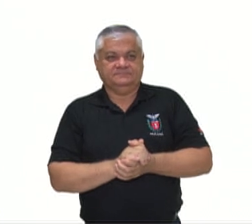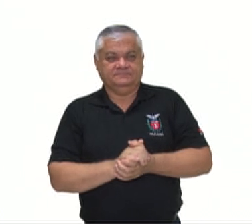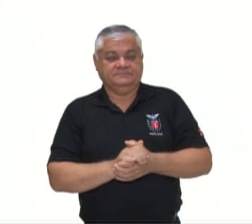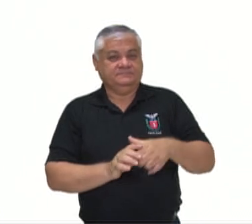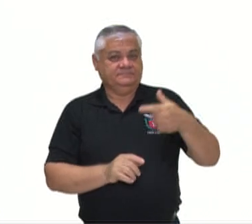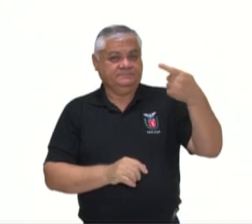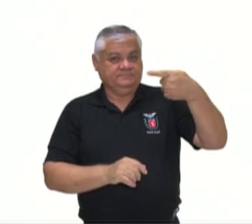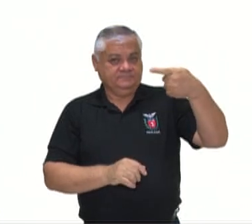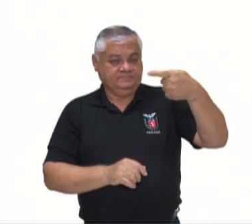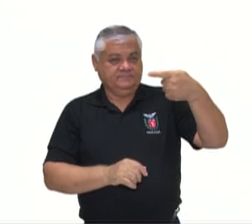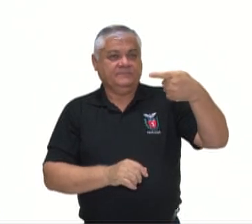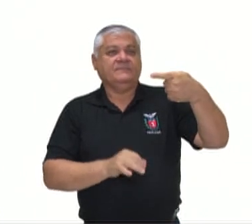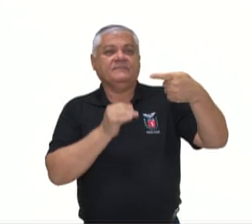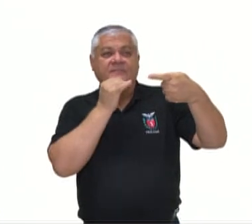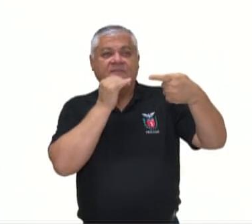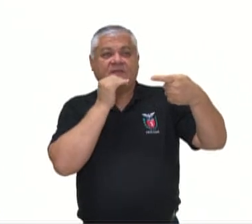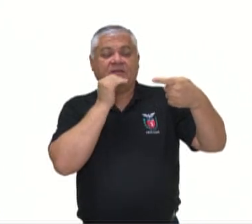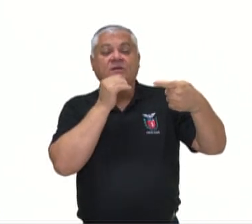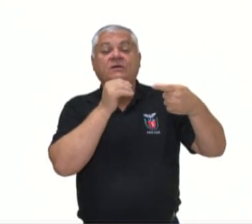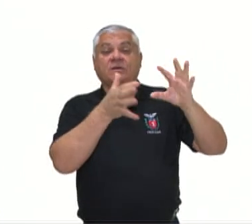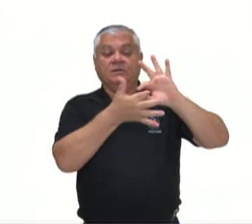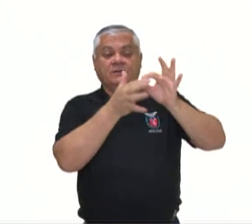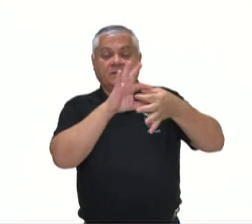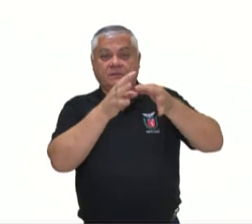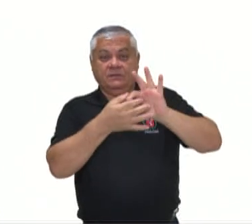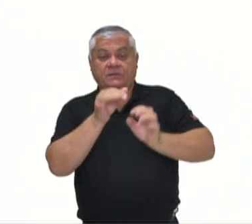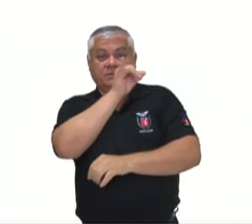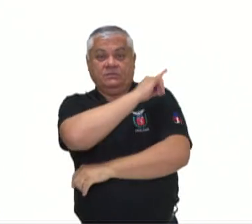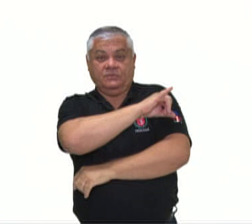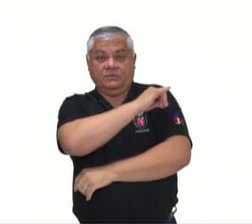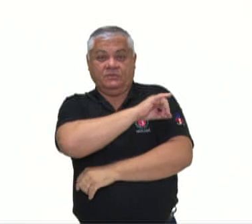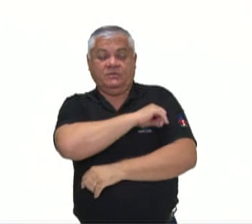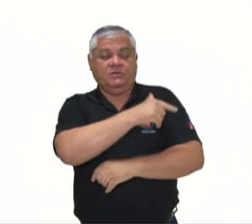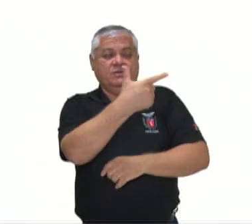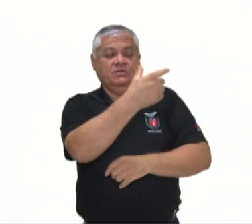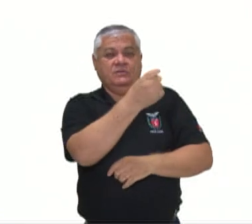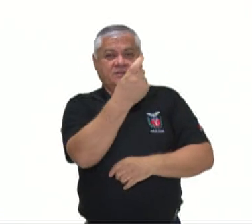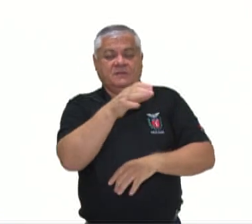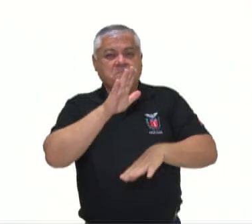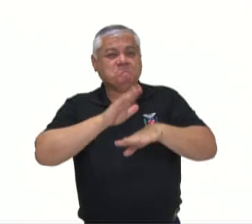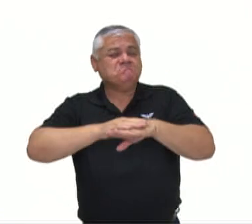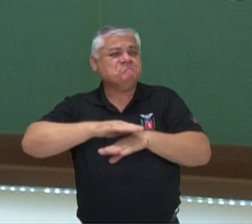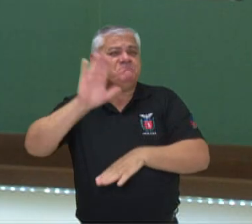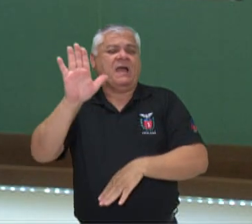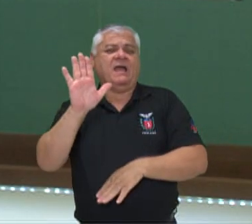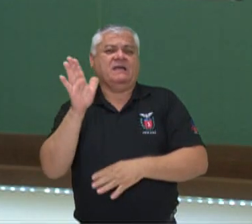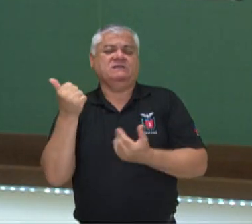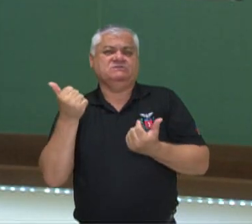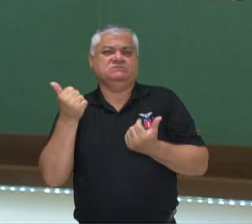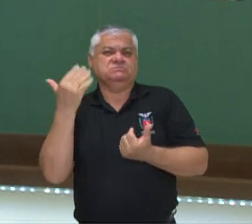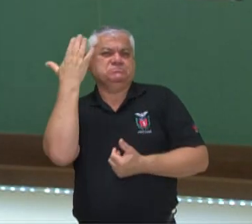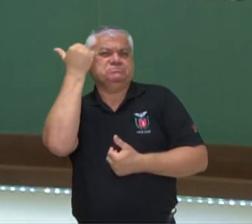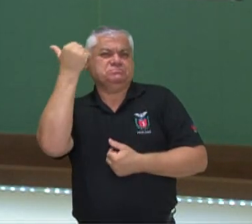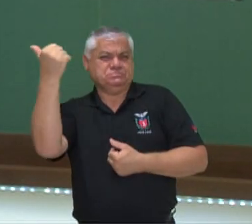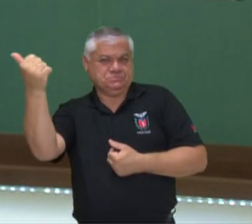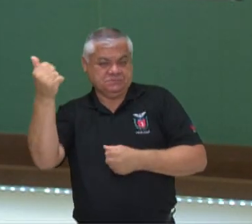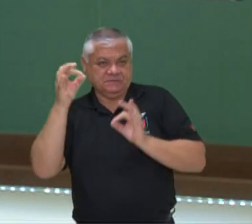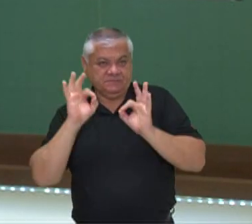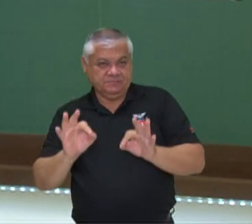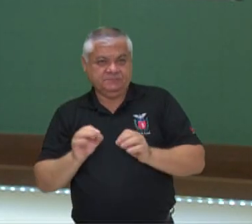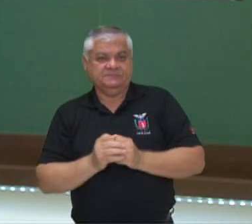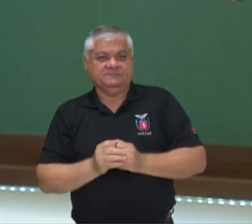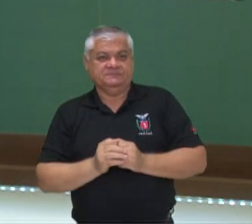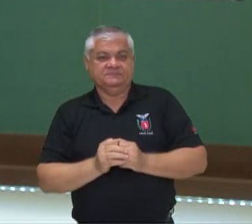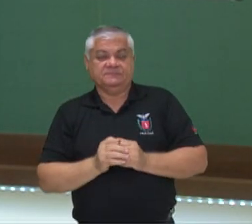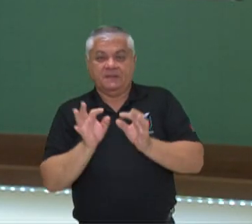most popular. Os Jogos do Rio de Janeiro em 2016 foram os mais populares. Quando a gente tem um adjetivo comprido,